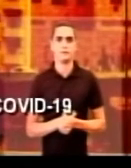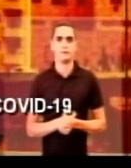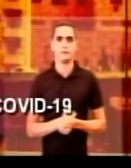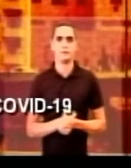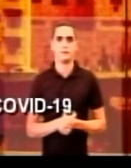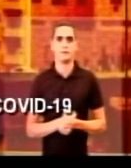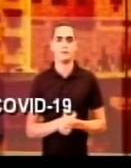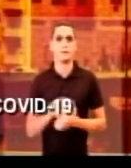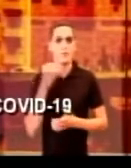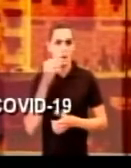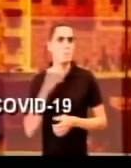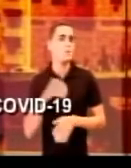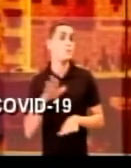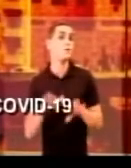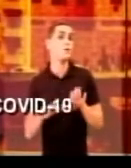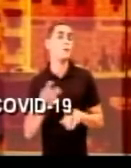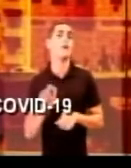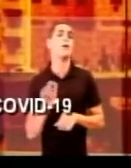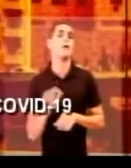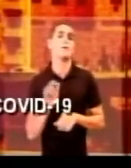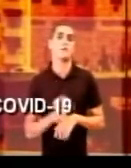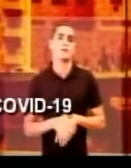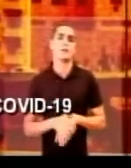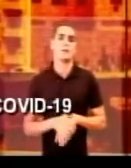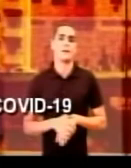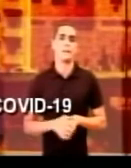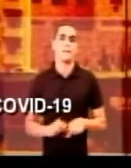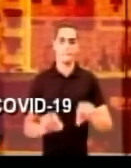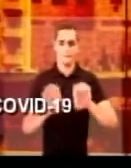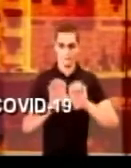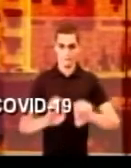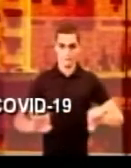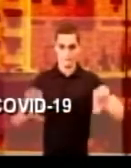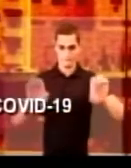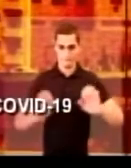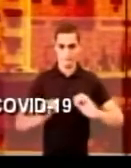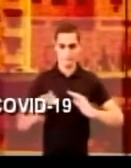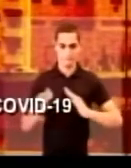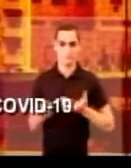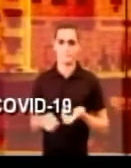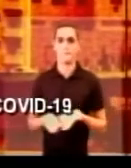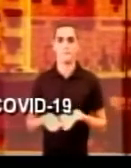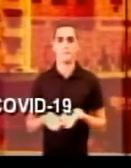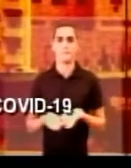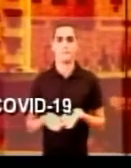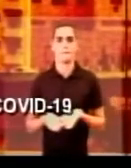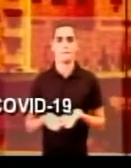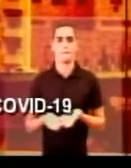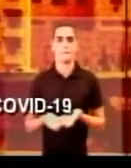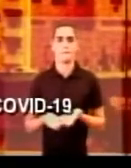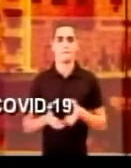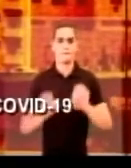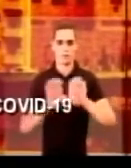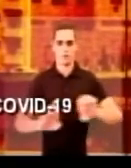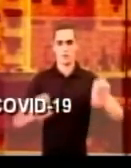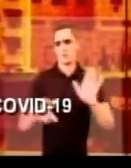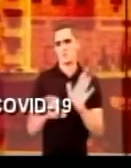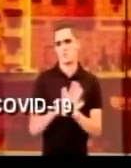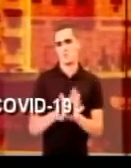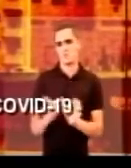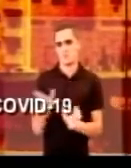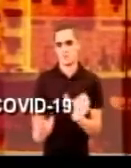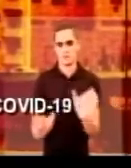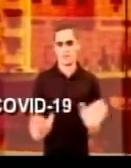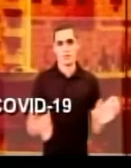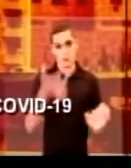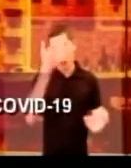ela depende muito da estrutura física e do envolvimento pessoal das pessoas que a